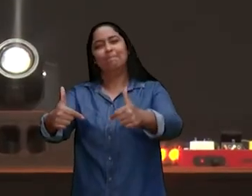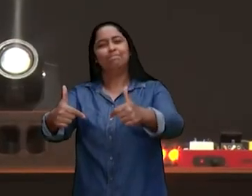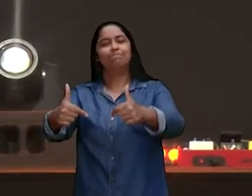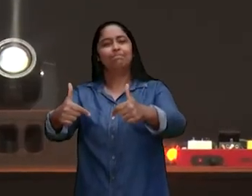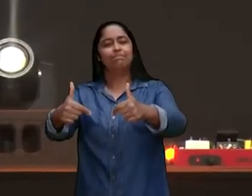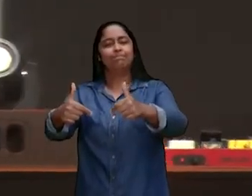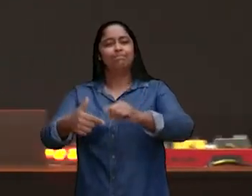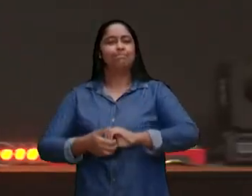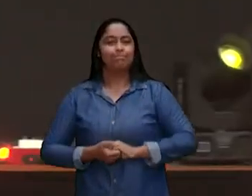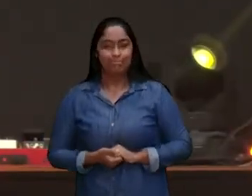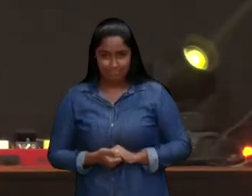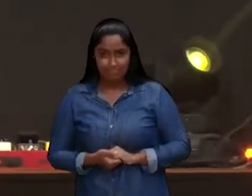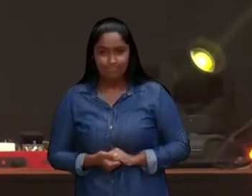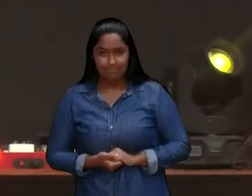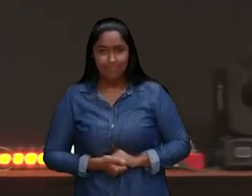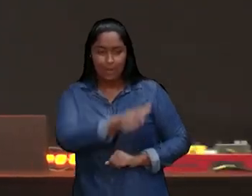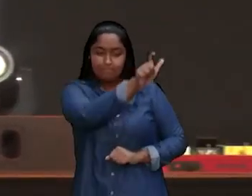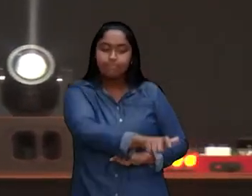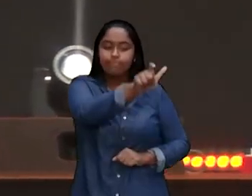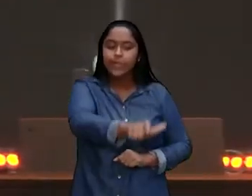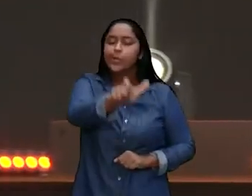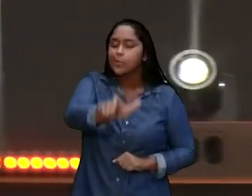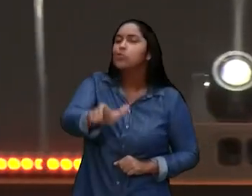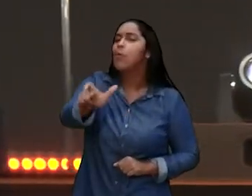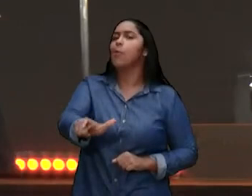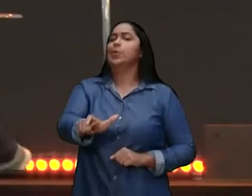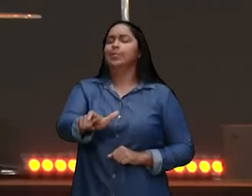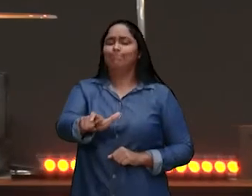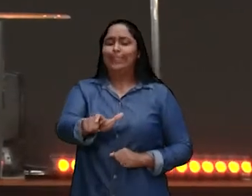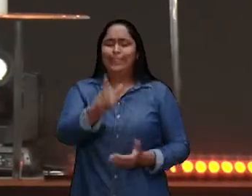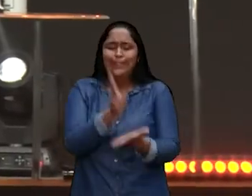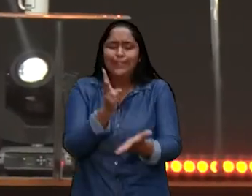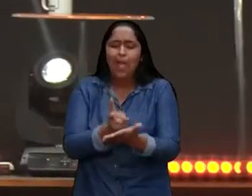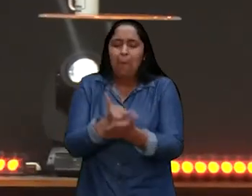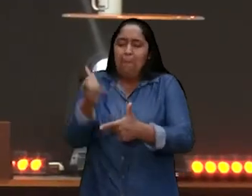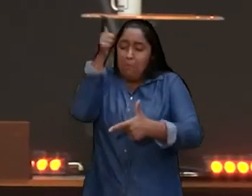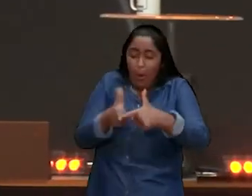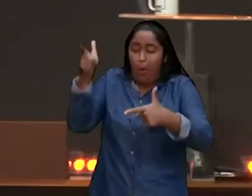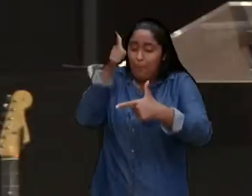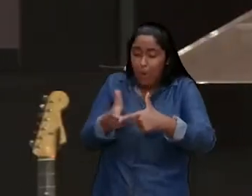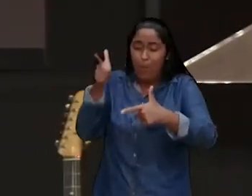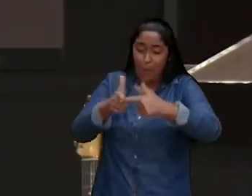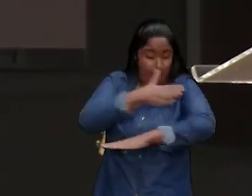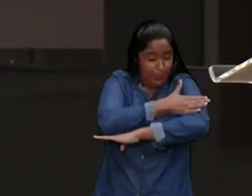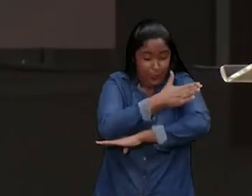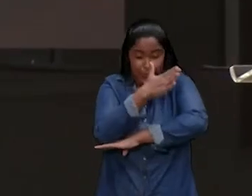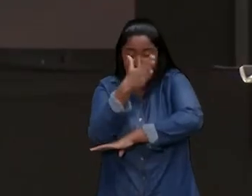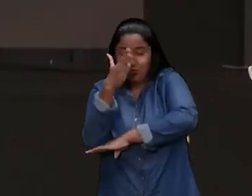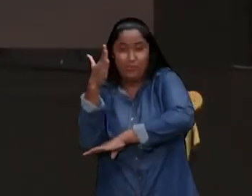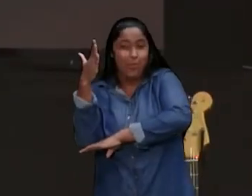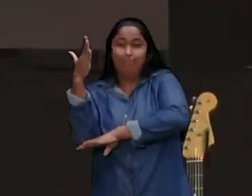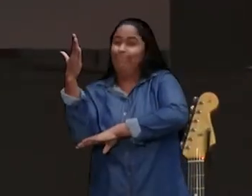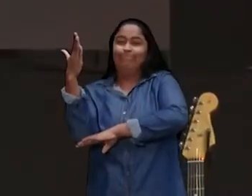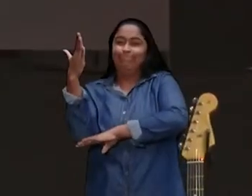queridos a pessoas que lutam para resolver problemas na sua vida e nunca consegue e a pessoas